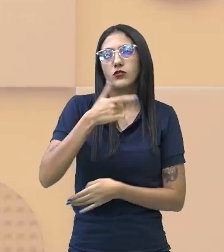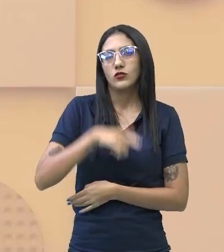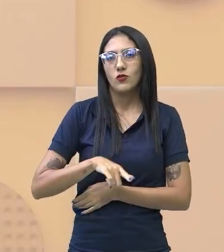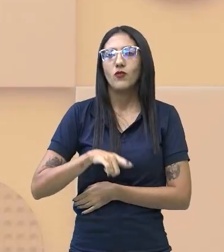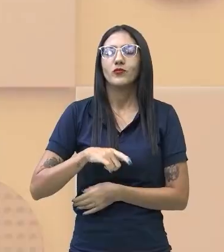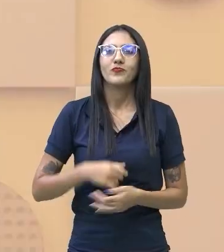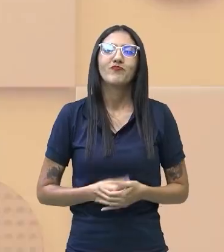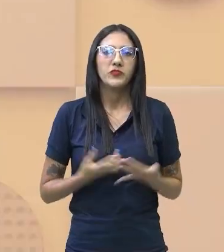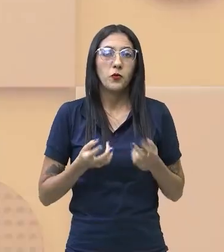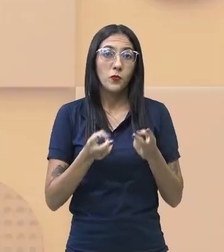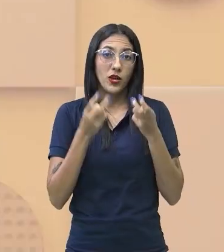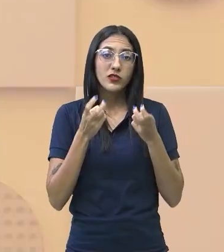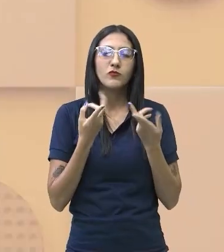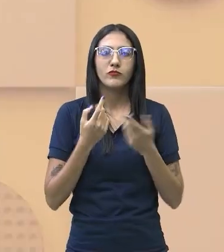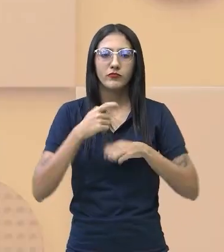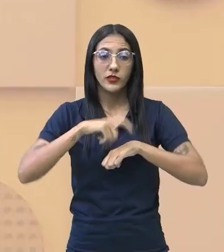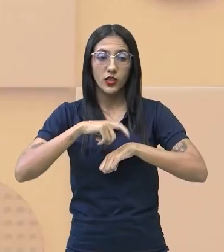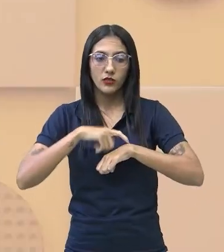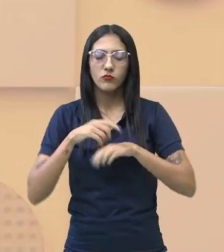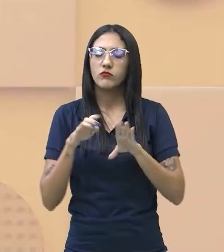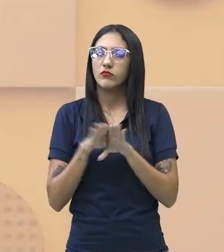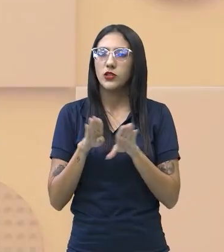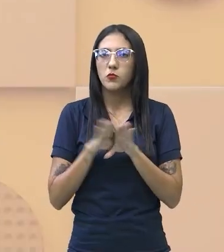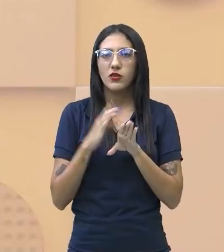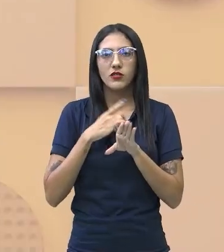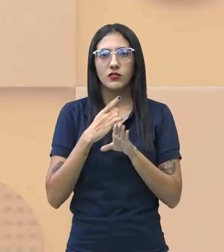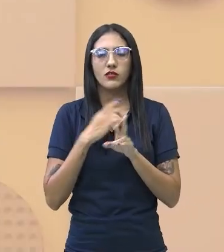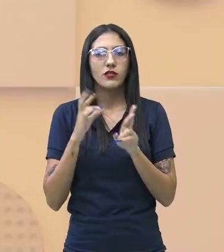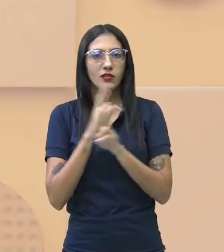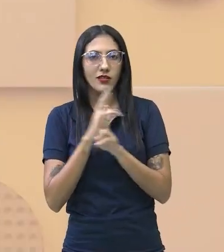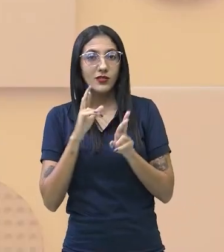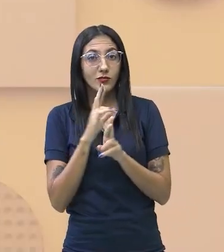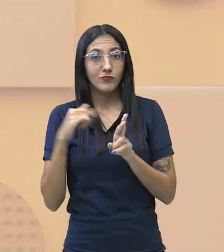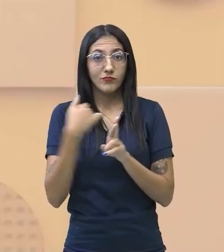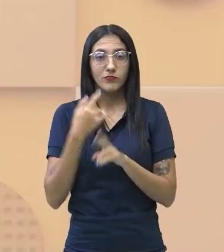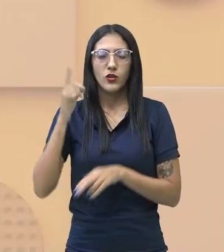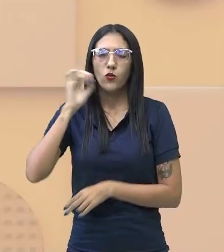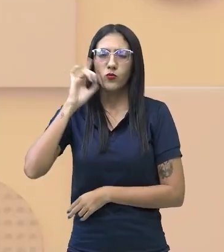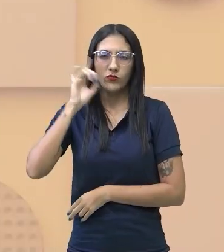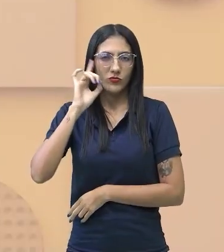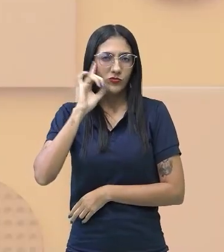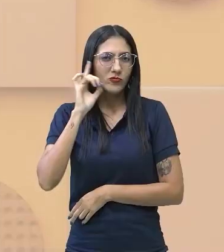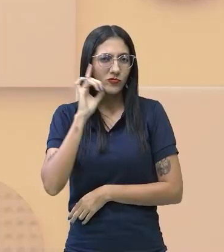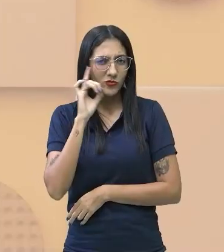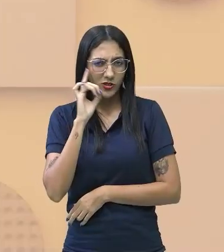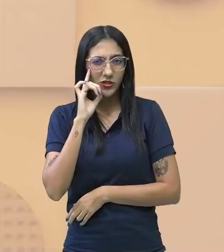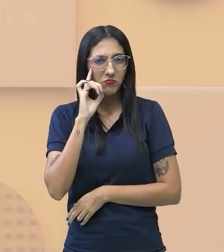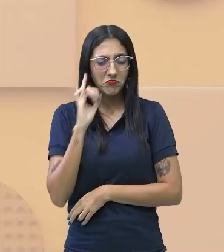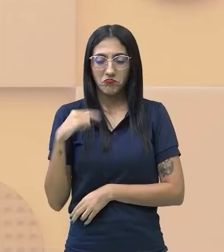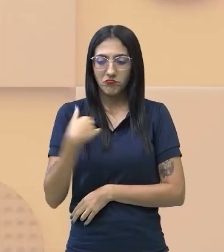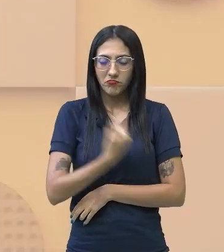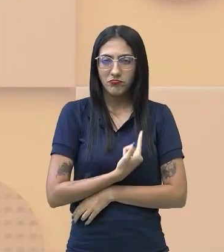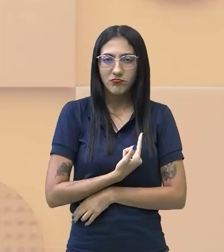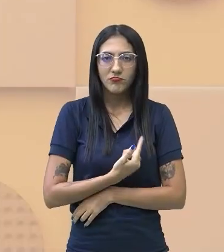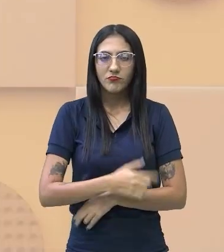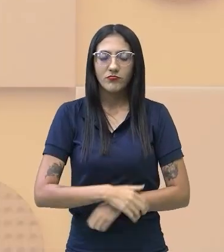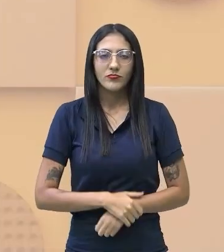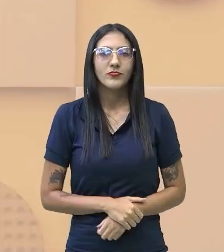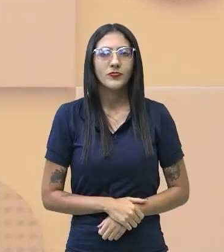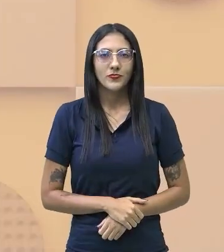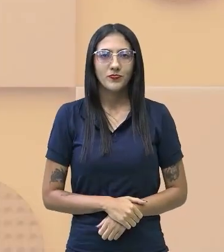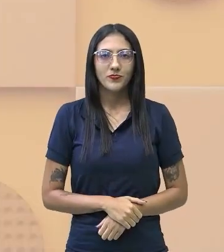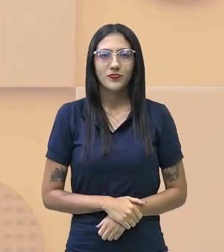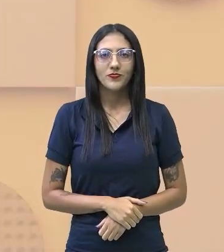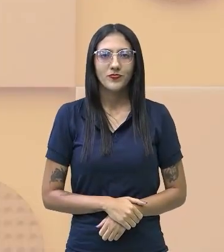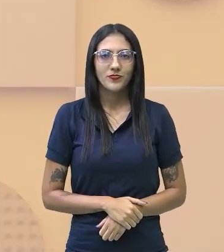percebo que a noção do tempo, ela também está presente, não é mesmo, no cotidiano de vocês, no nosso cotidiano, ok? Então, olha